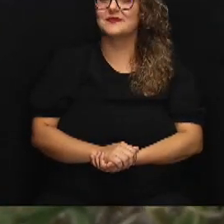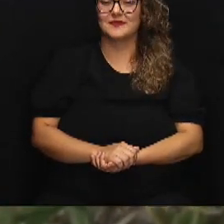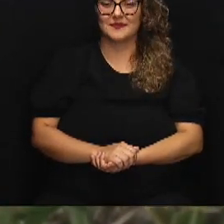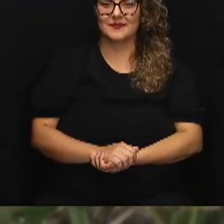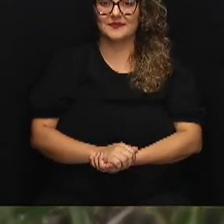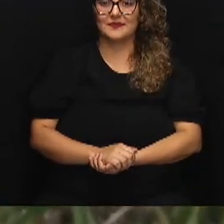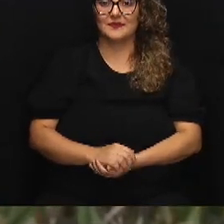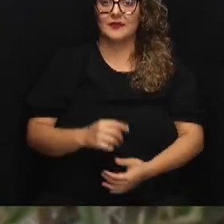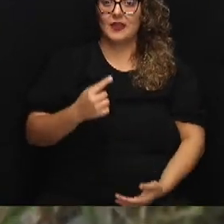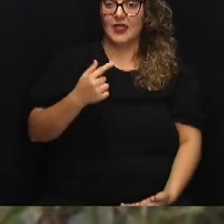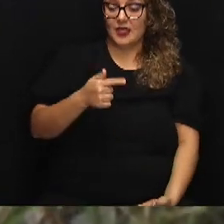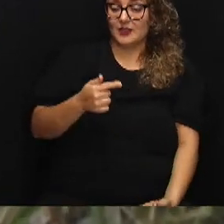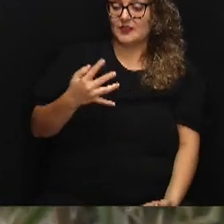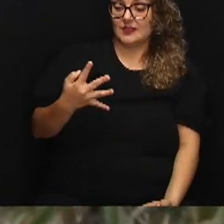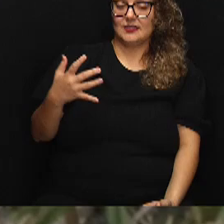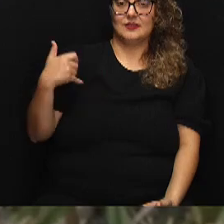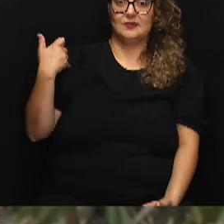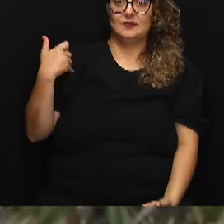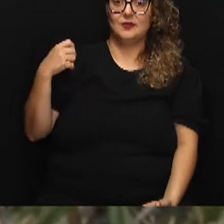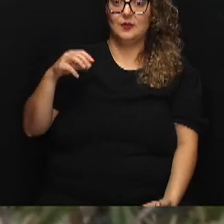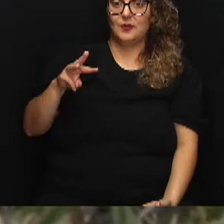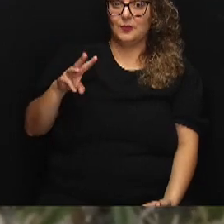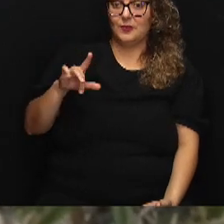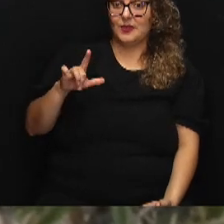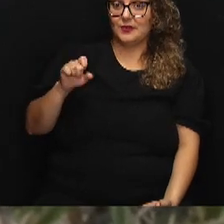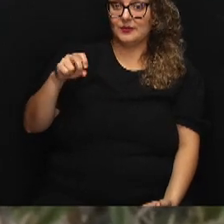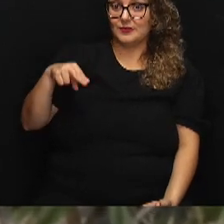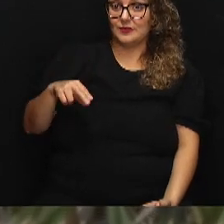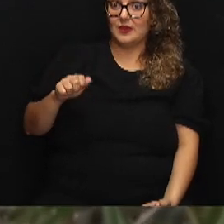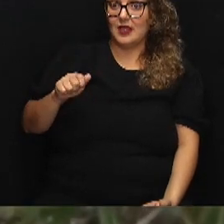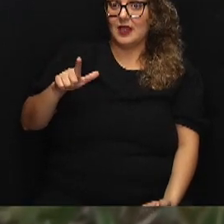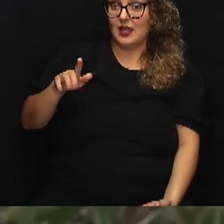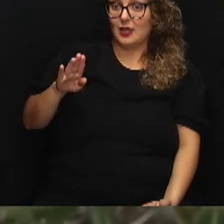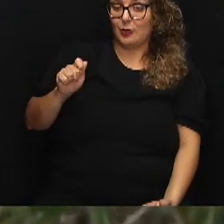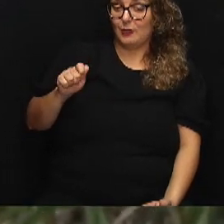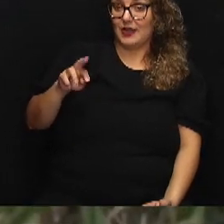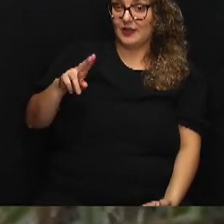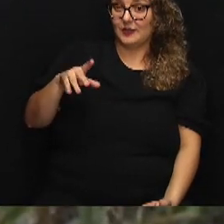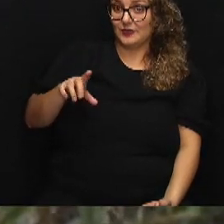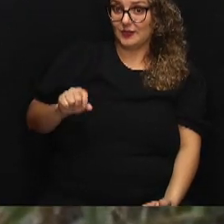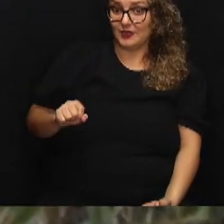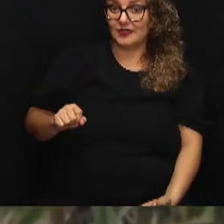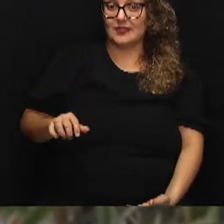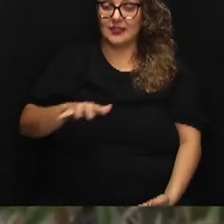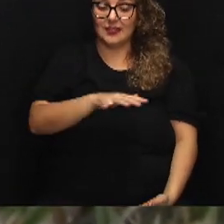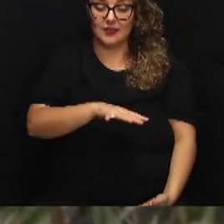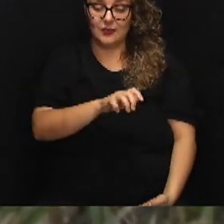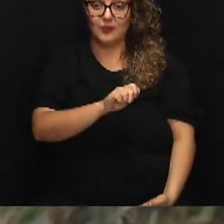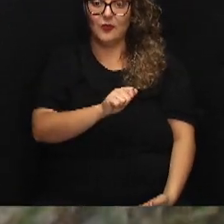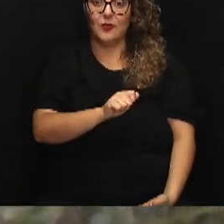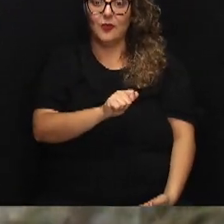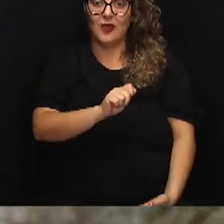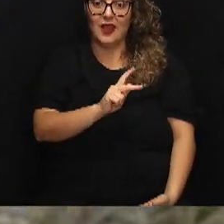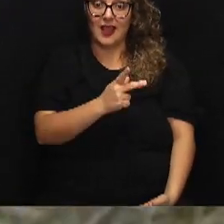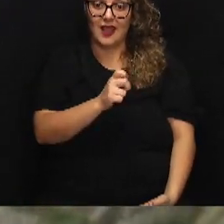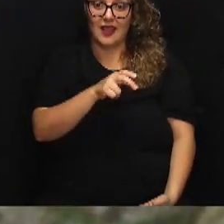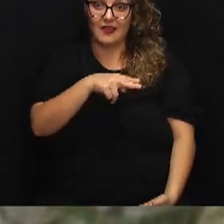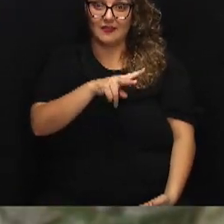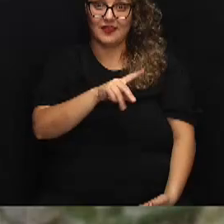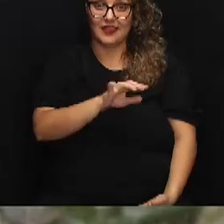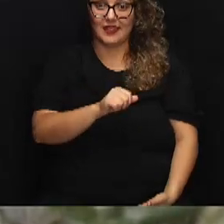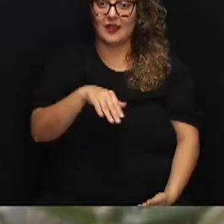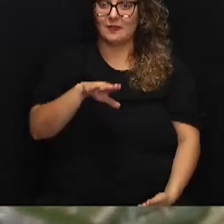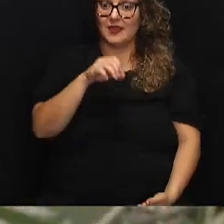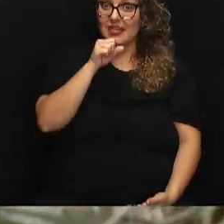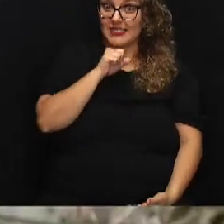Aos 74 anos, Wisdom, o albatroz de Yazan, no arquipélago do Havaí, a mais velha do mundo, tornou-se